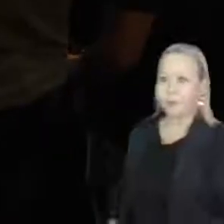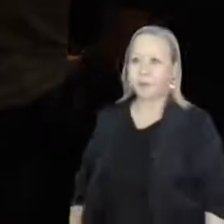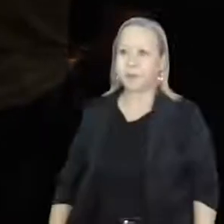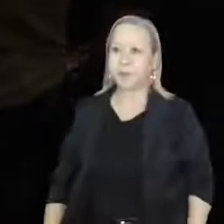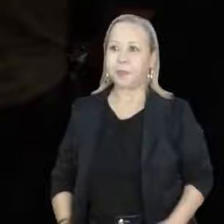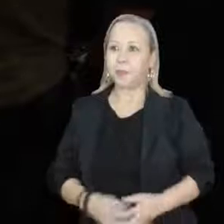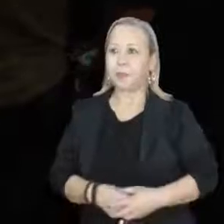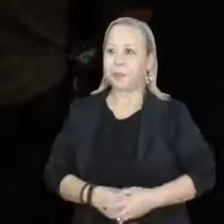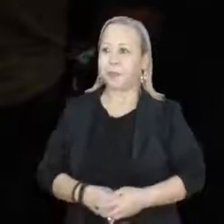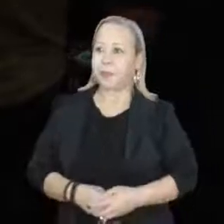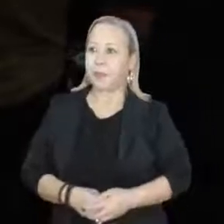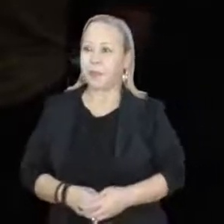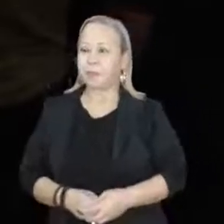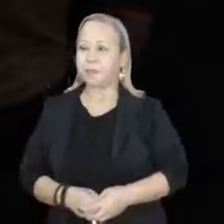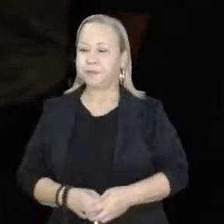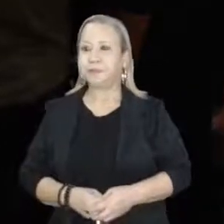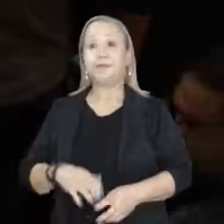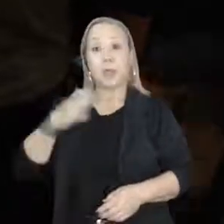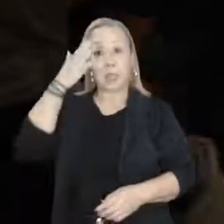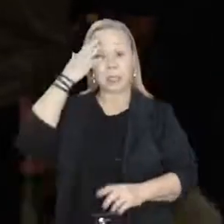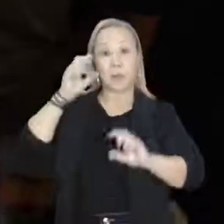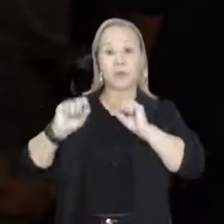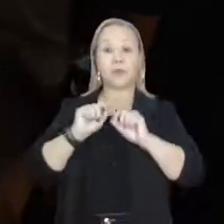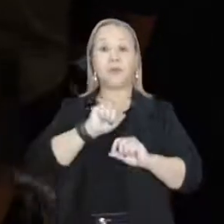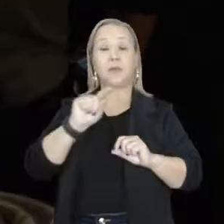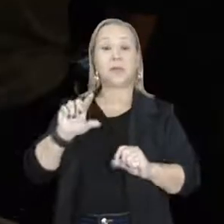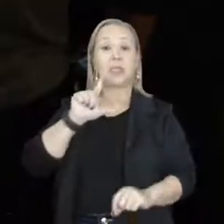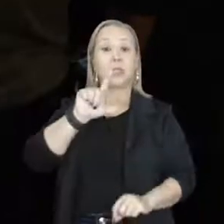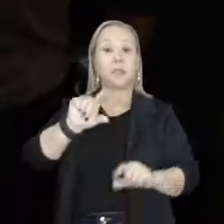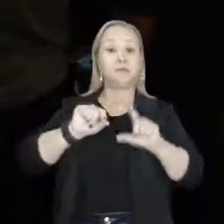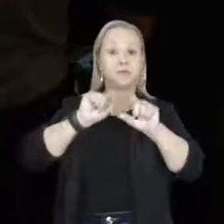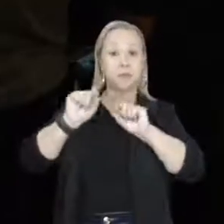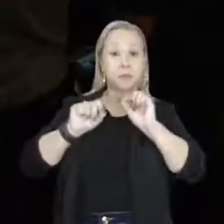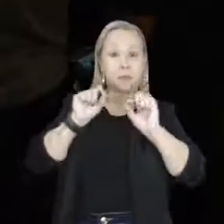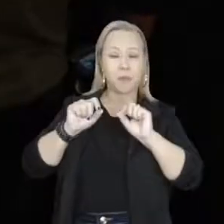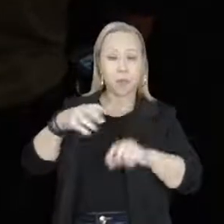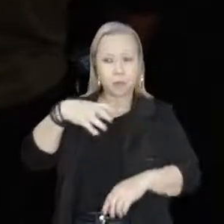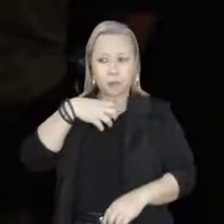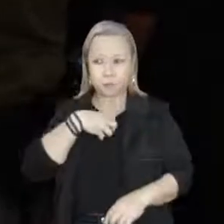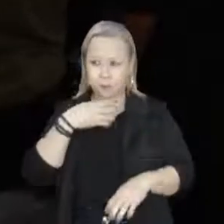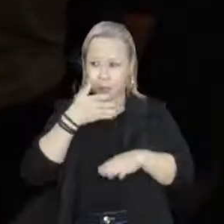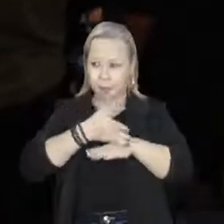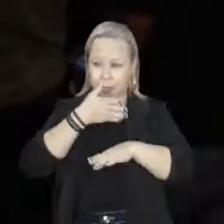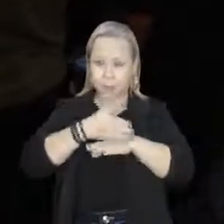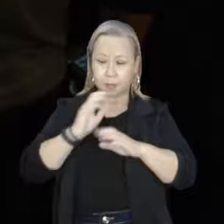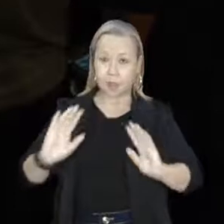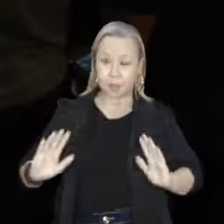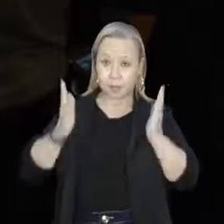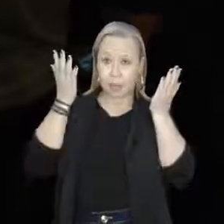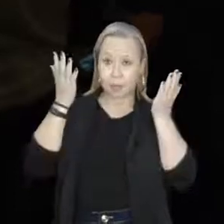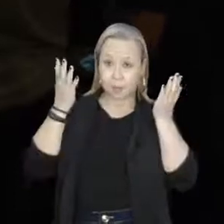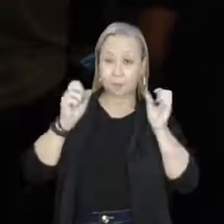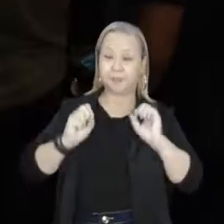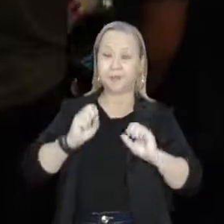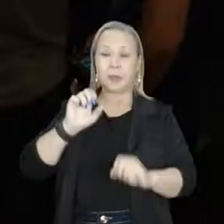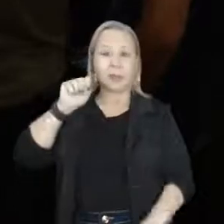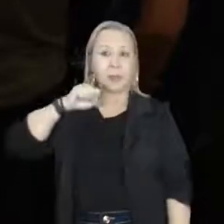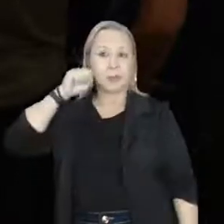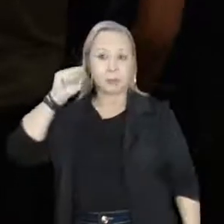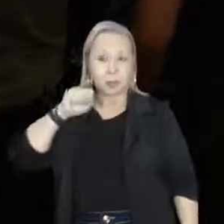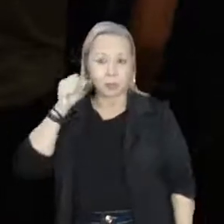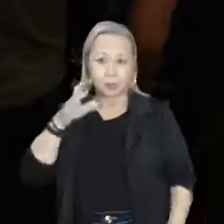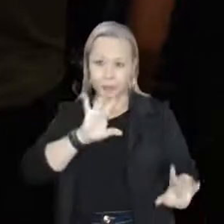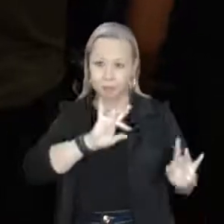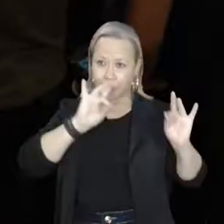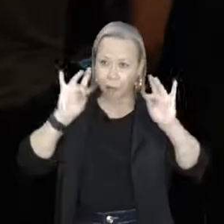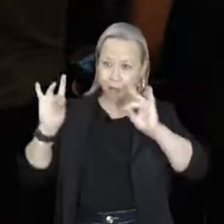Gostaria de saber se vocês já definiram uma forma de participação na campanha, se a senadora vai acompanhar algumas agendas, enfim,